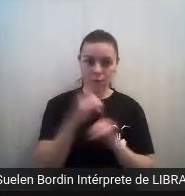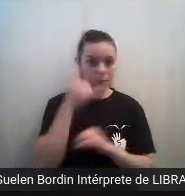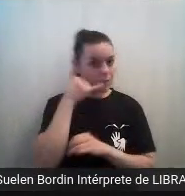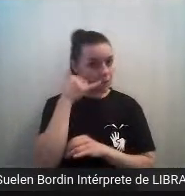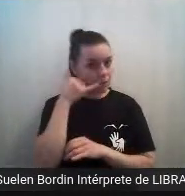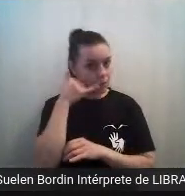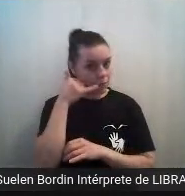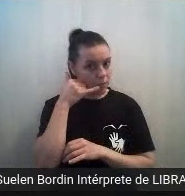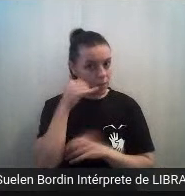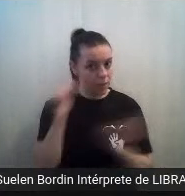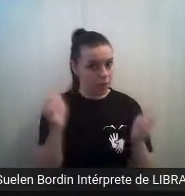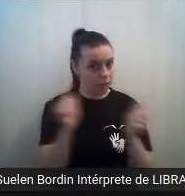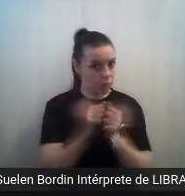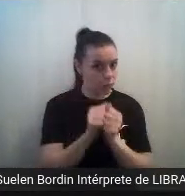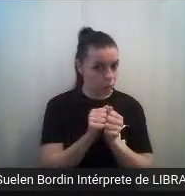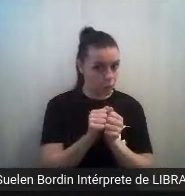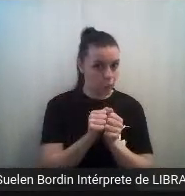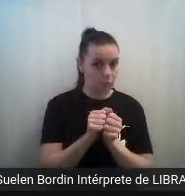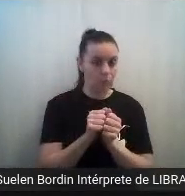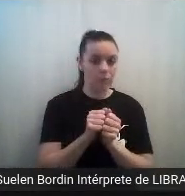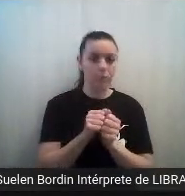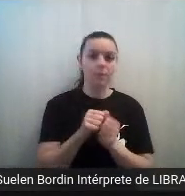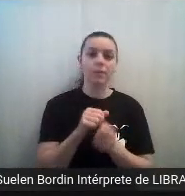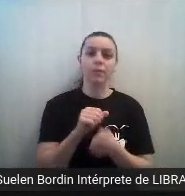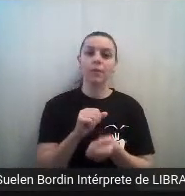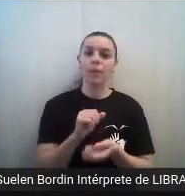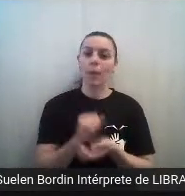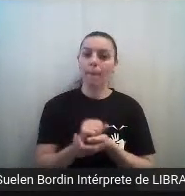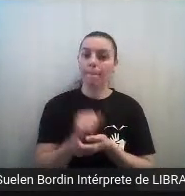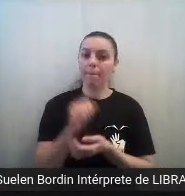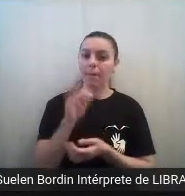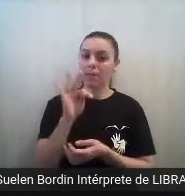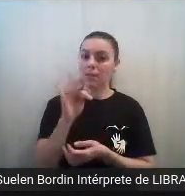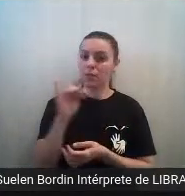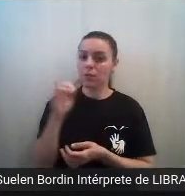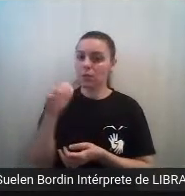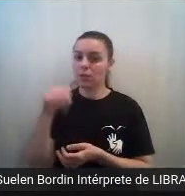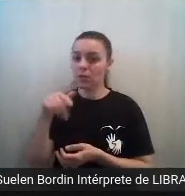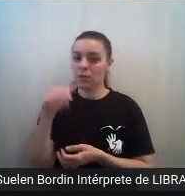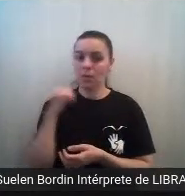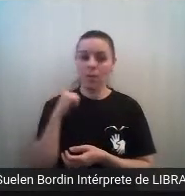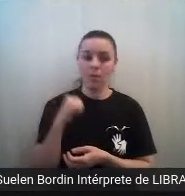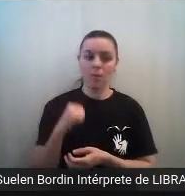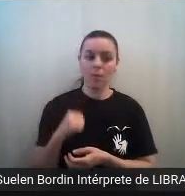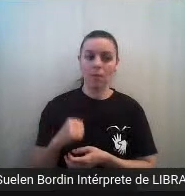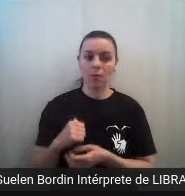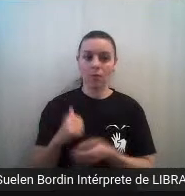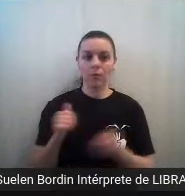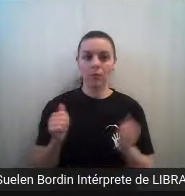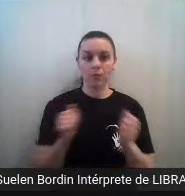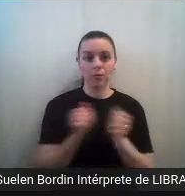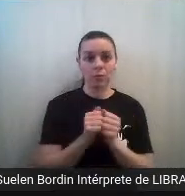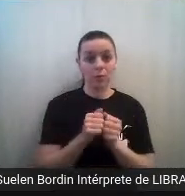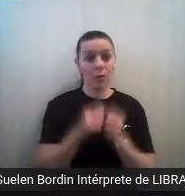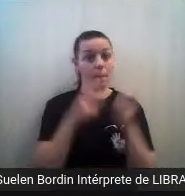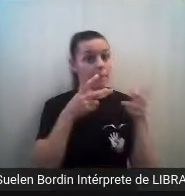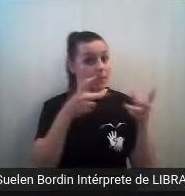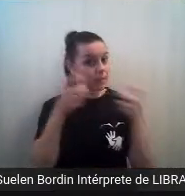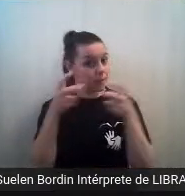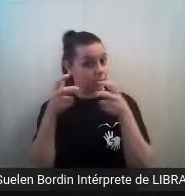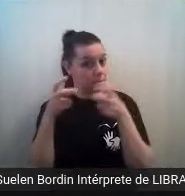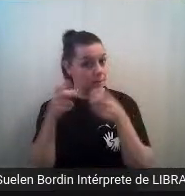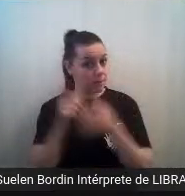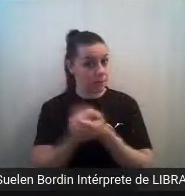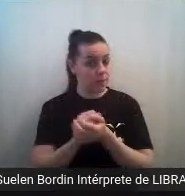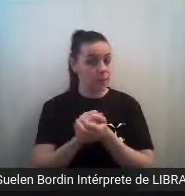engano. Então, eles têm uma bolsa maior, que é uma bolsa de R$ 1.200 por mês, mas você tem que ficar muito atento, porque você tem que fazer a inscrição